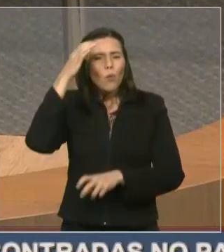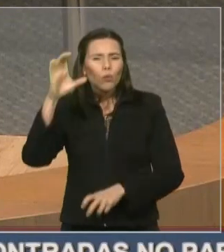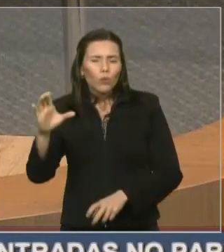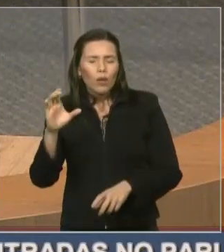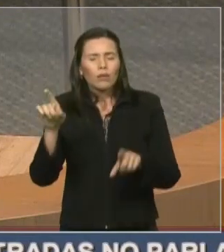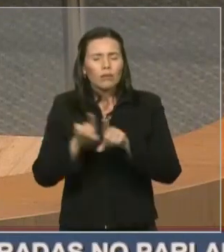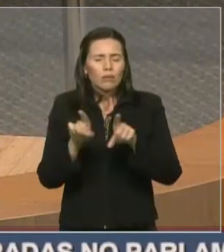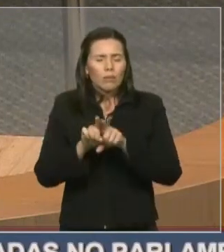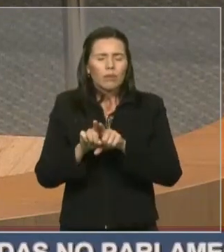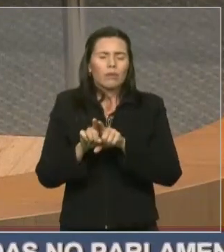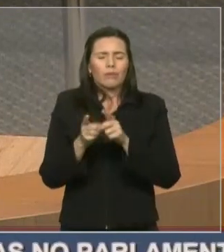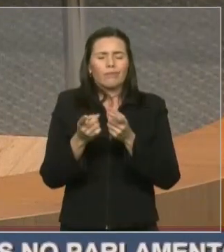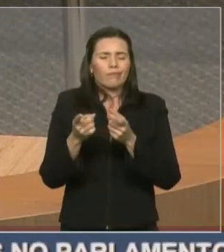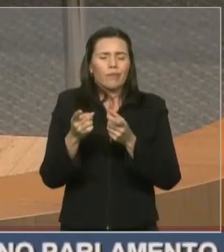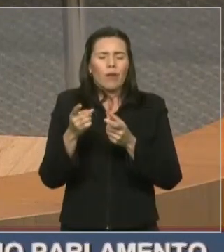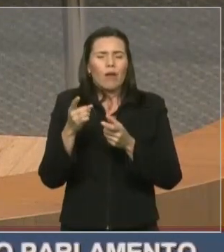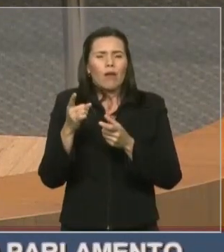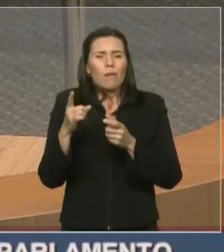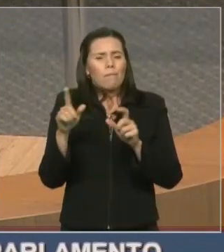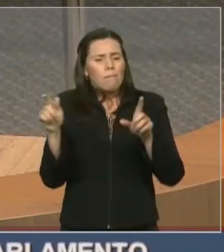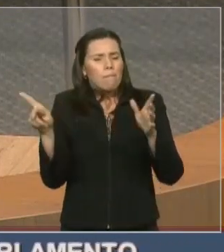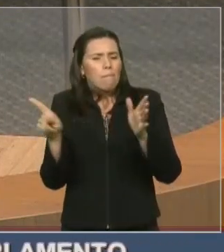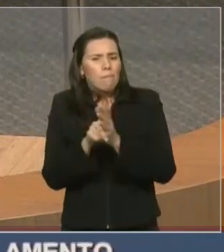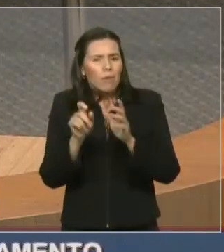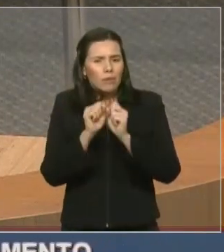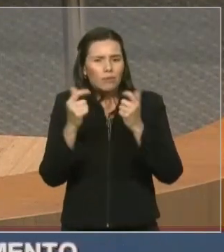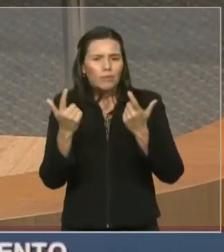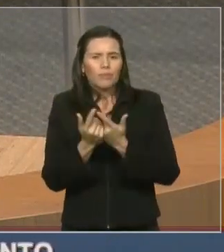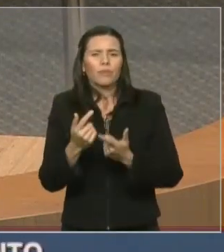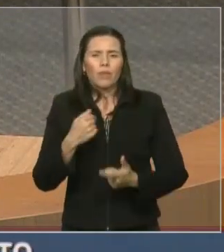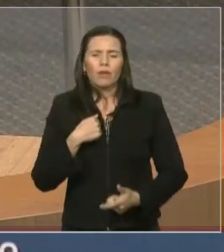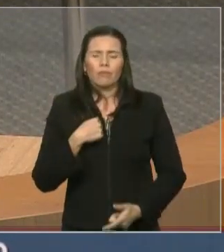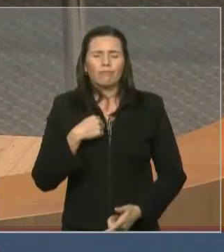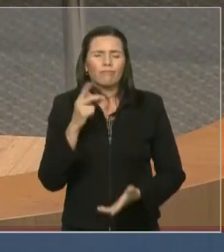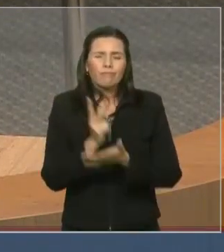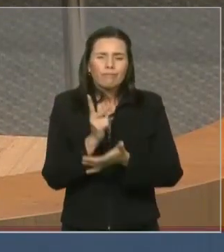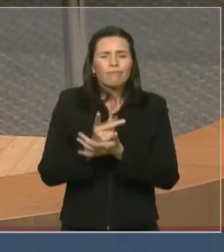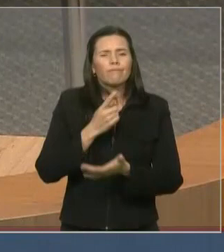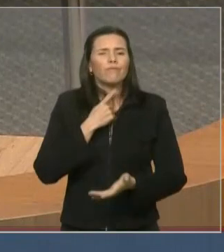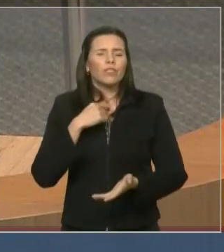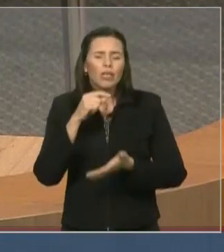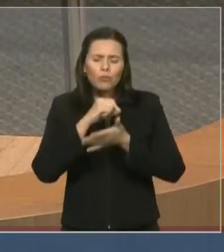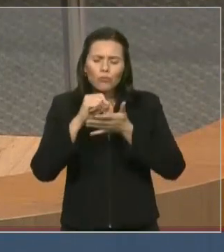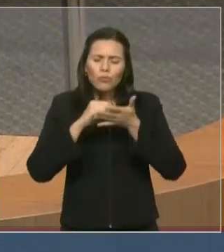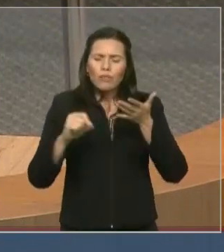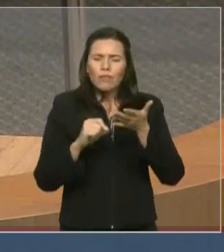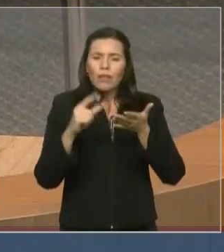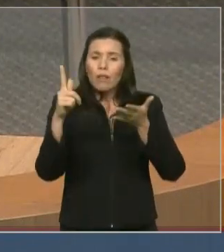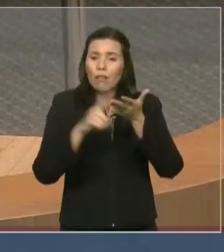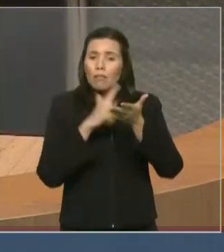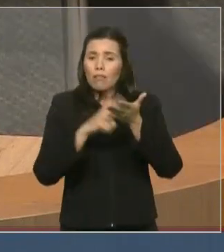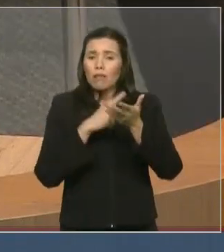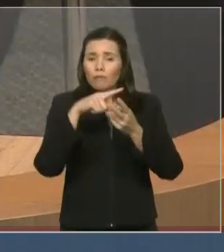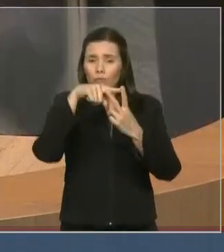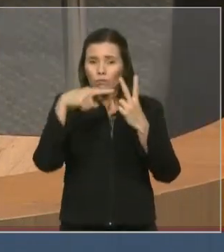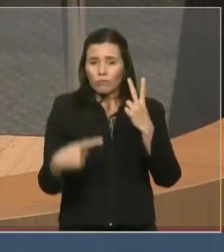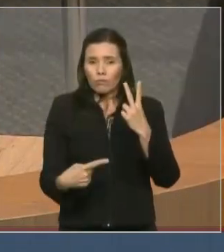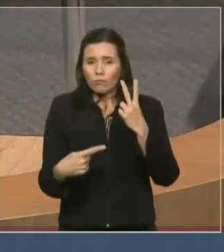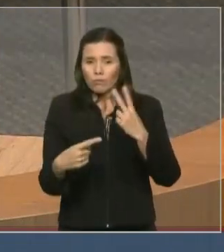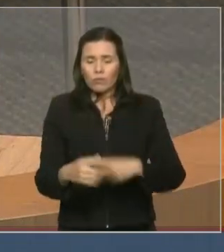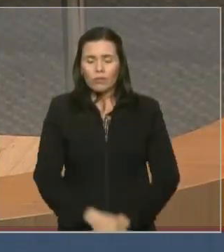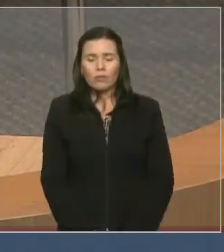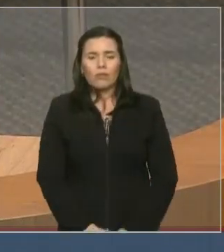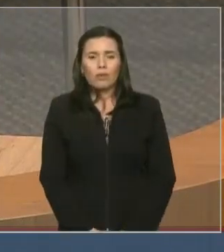negócio de cultura, que eu sempre tive vontade de escrever 2 livros. Eu vou falar desse livro. A